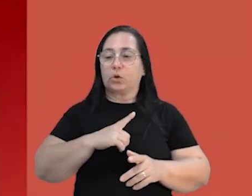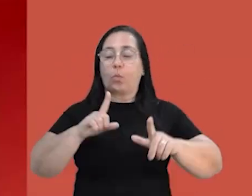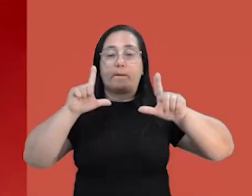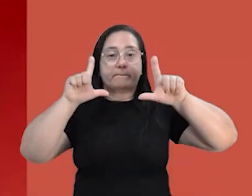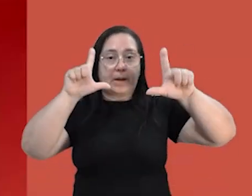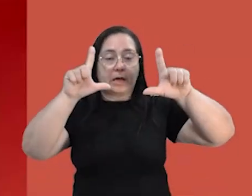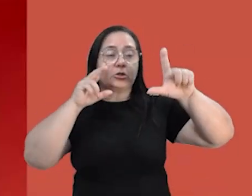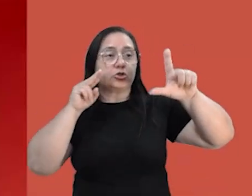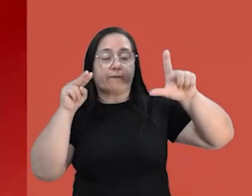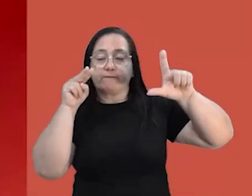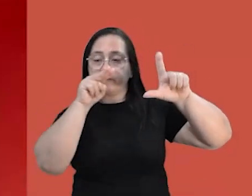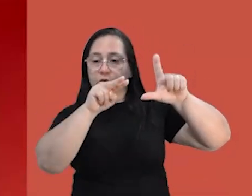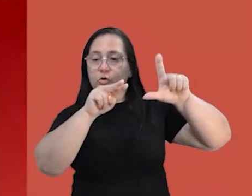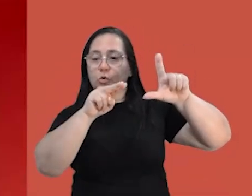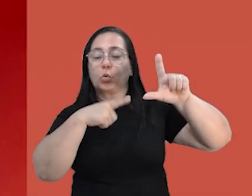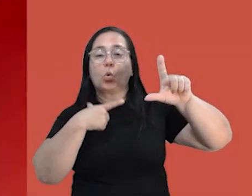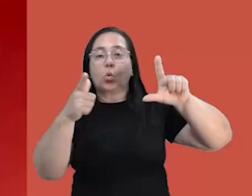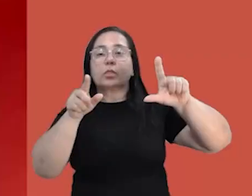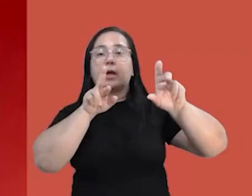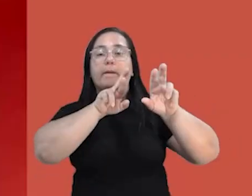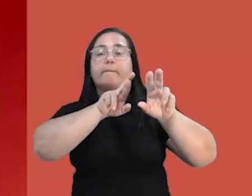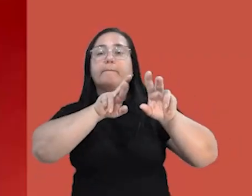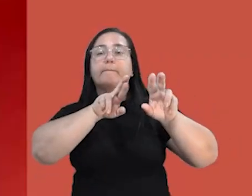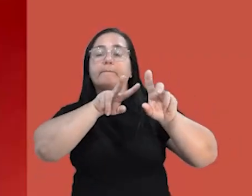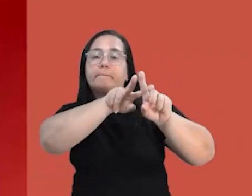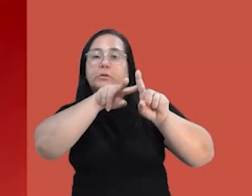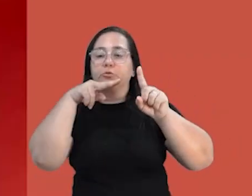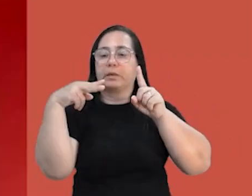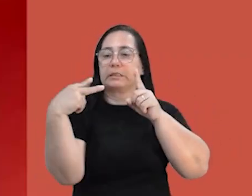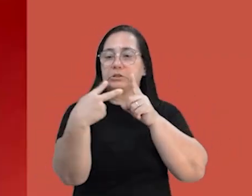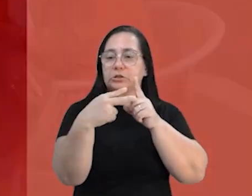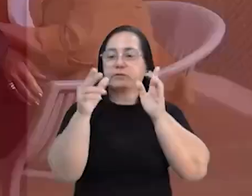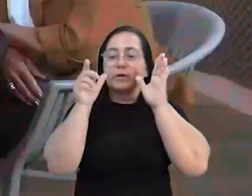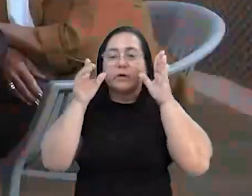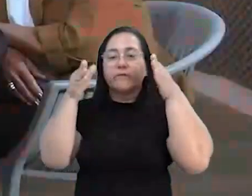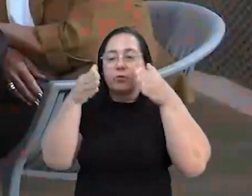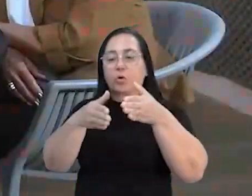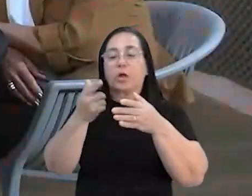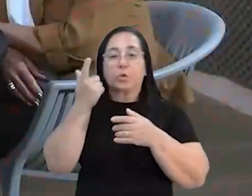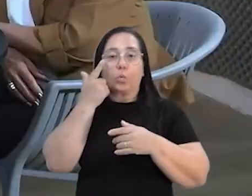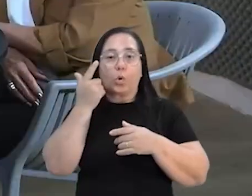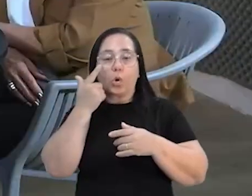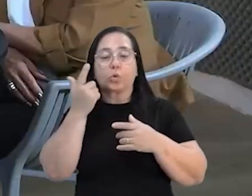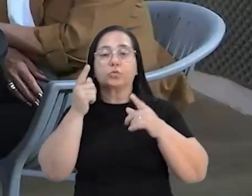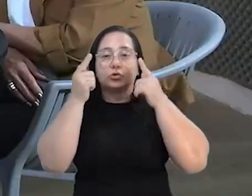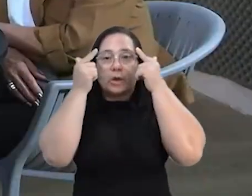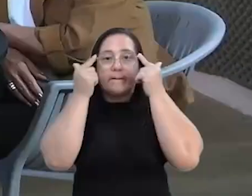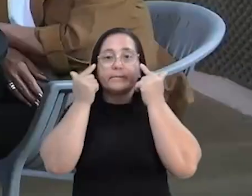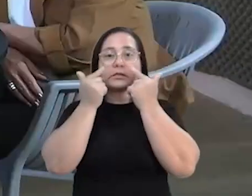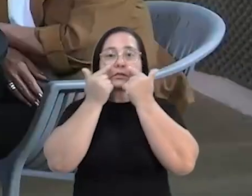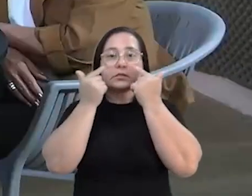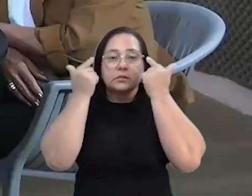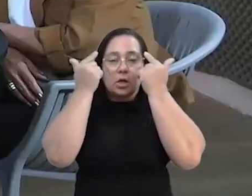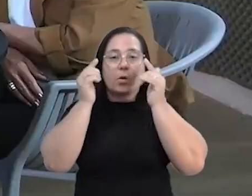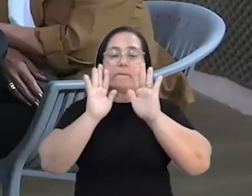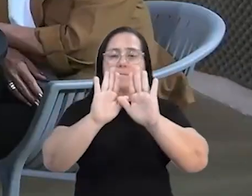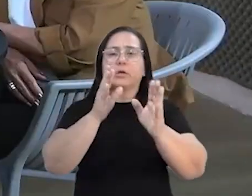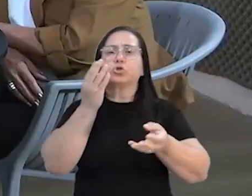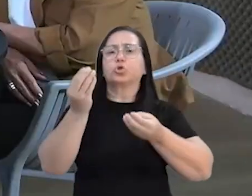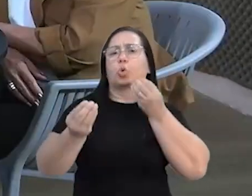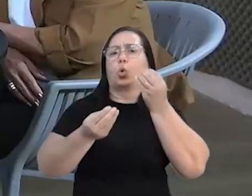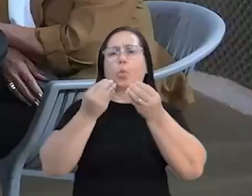gente viu isso, né? Veja por outra perspectiva, que tem a situação, claro, da armação, né? Do óculos mesmo. Uhum. Mas de como,